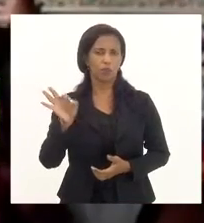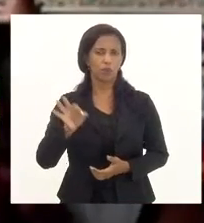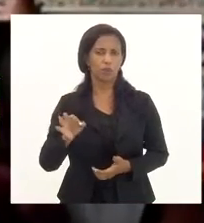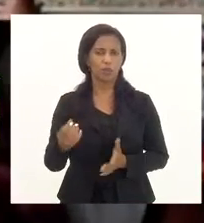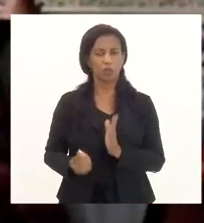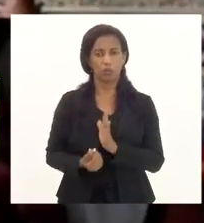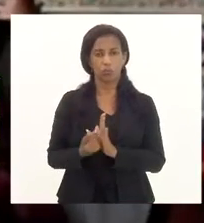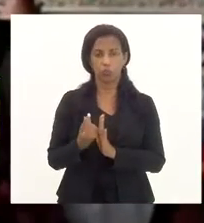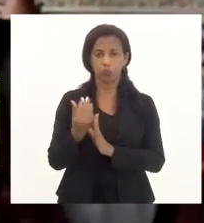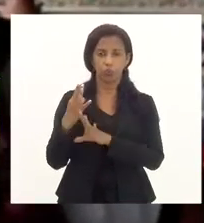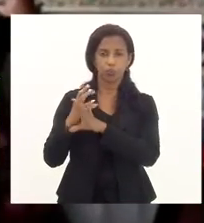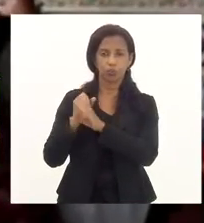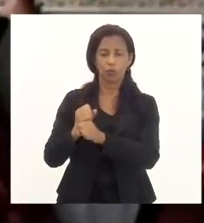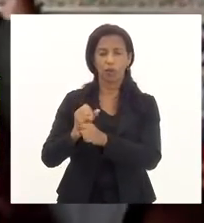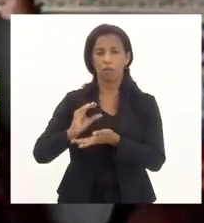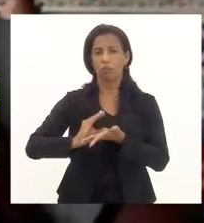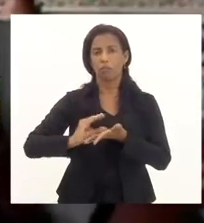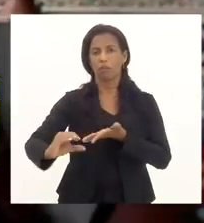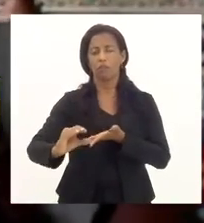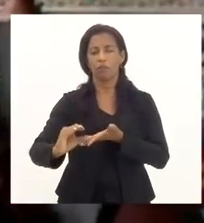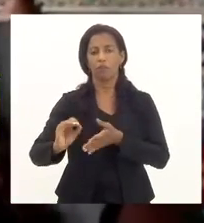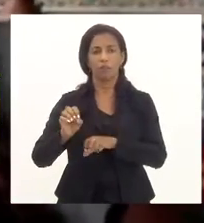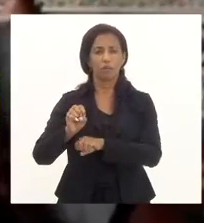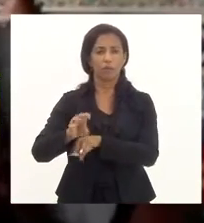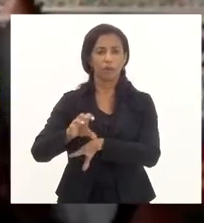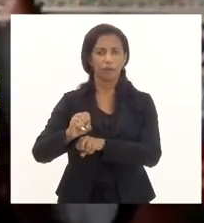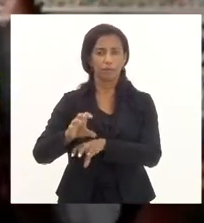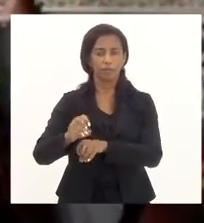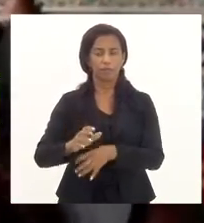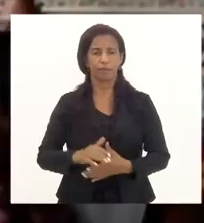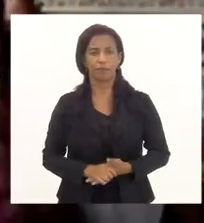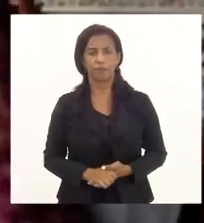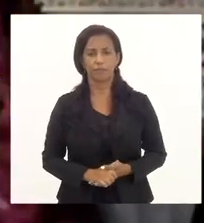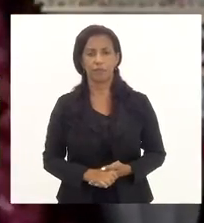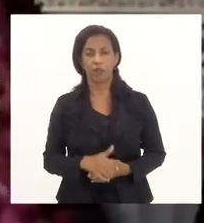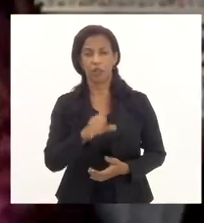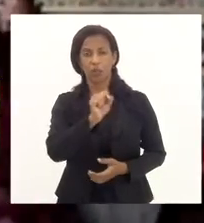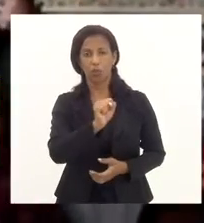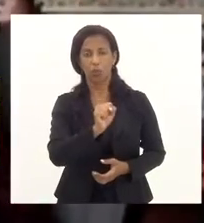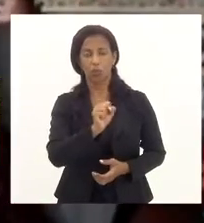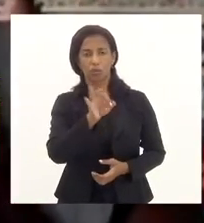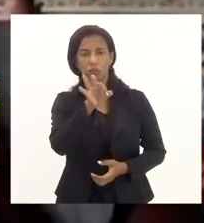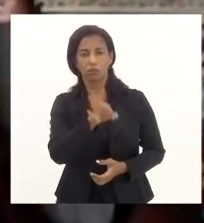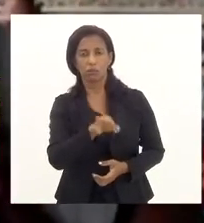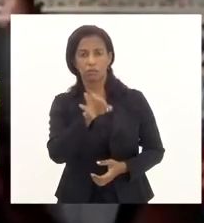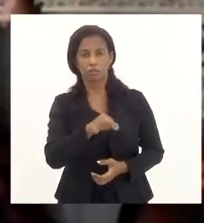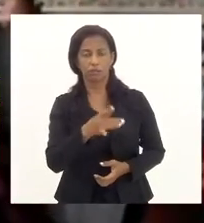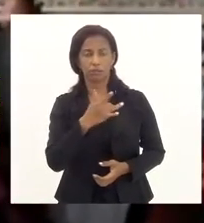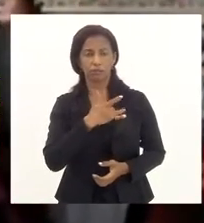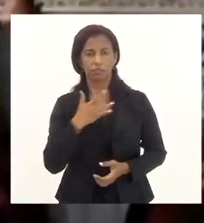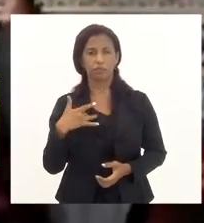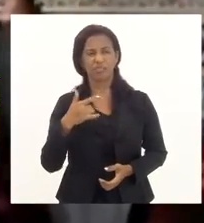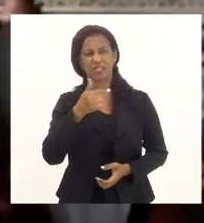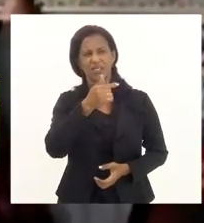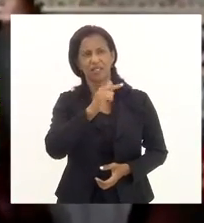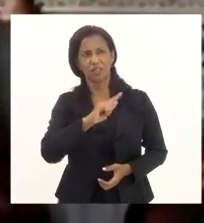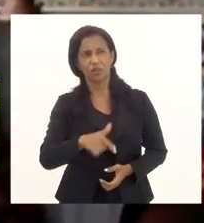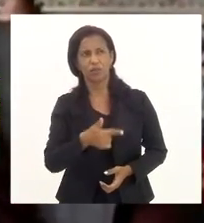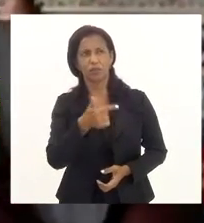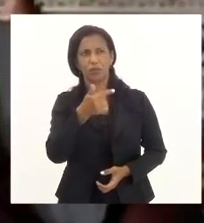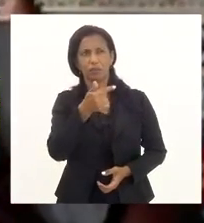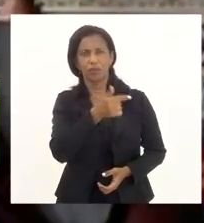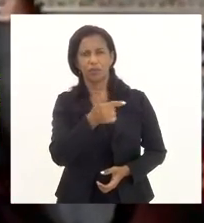geral para educação né e oito por cento para saúde 7,22